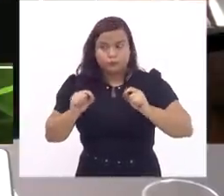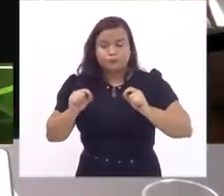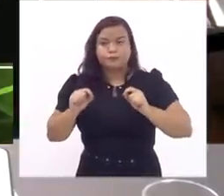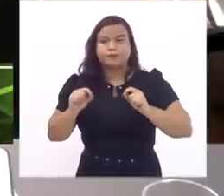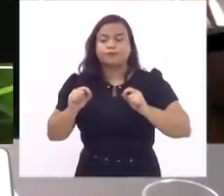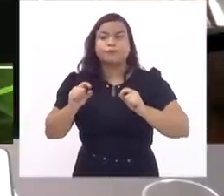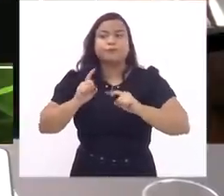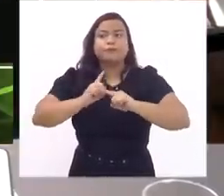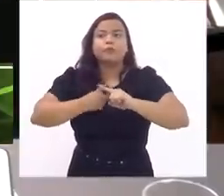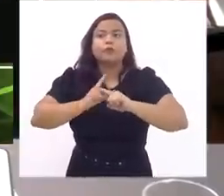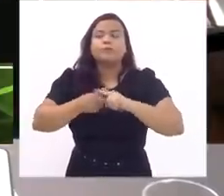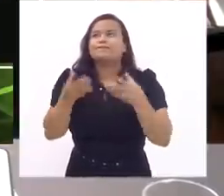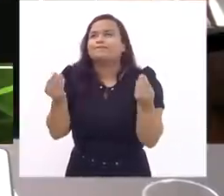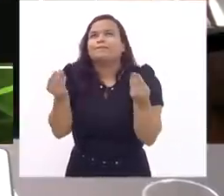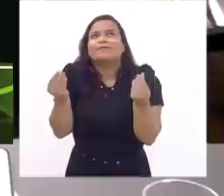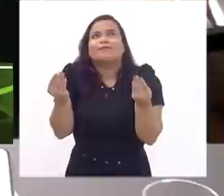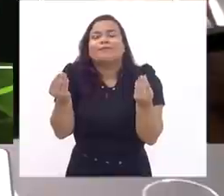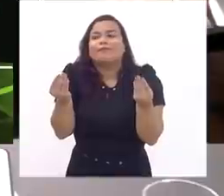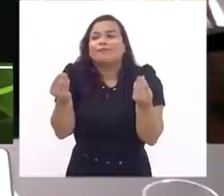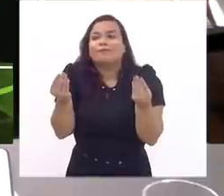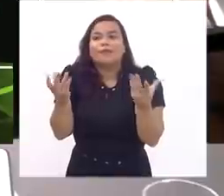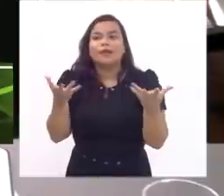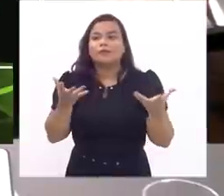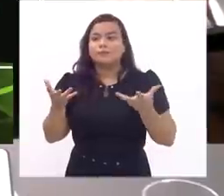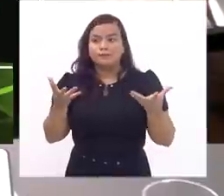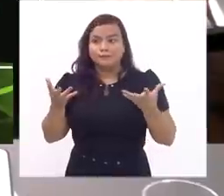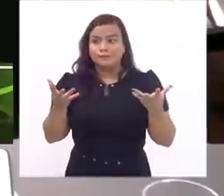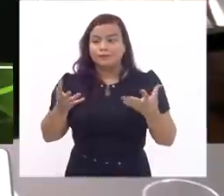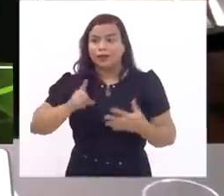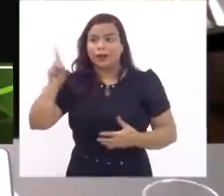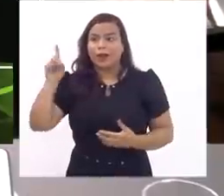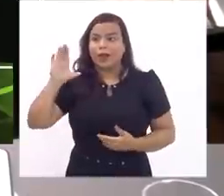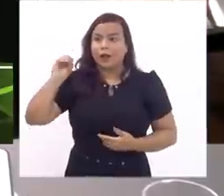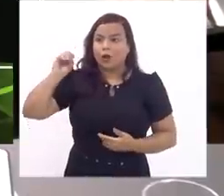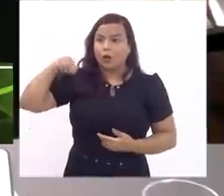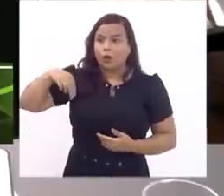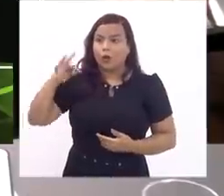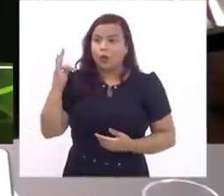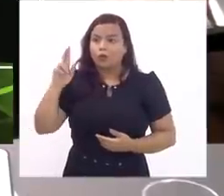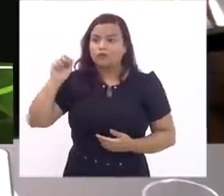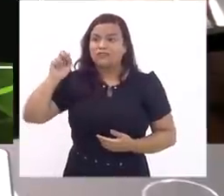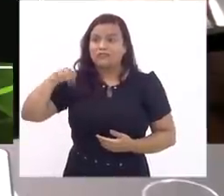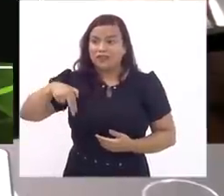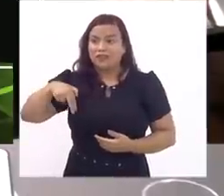porque o que que. Quando o Contran faz uma resolução,